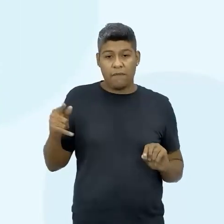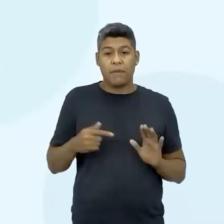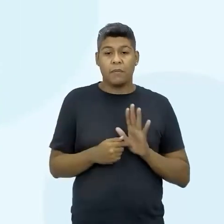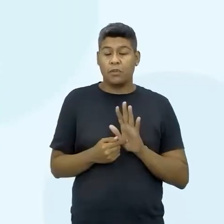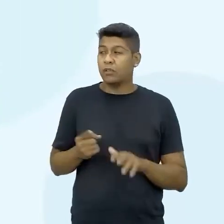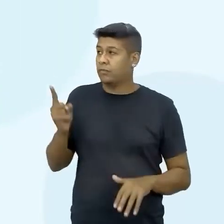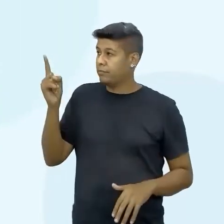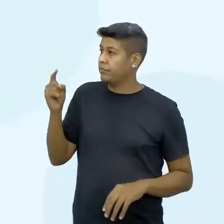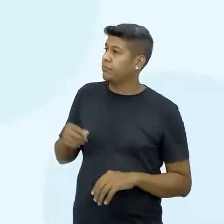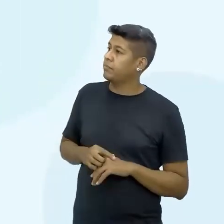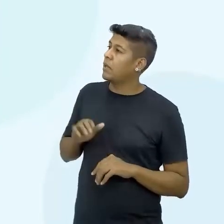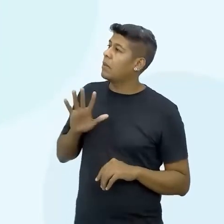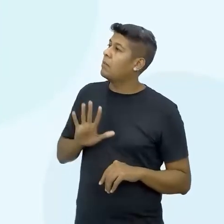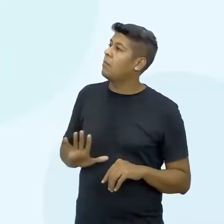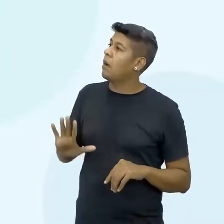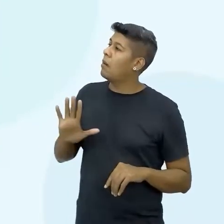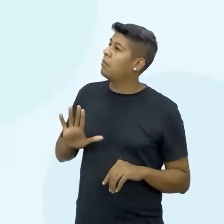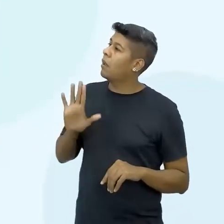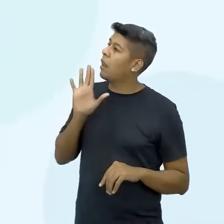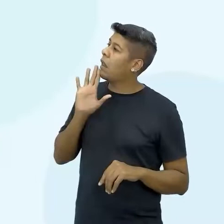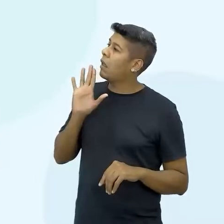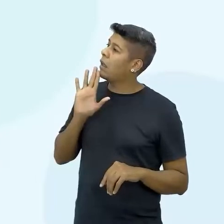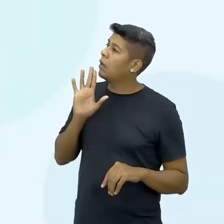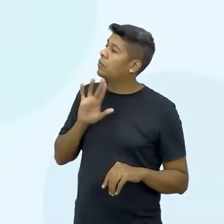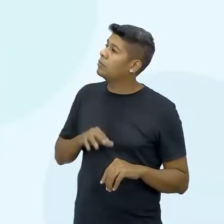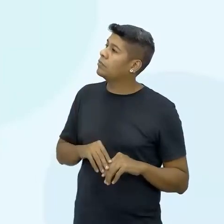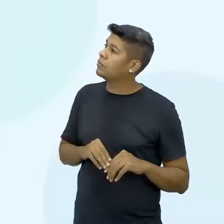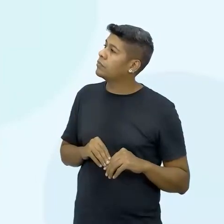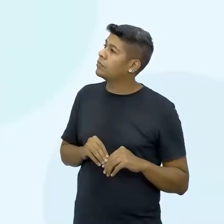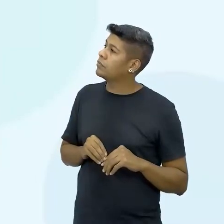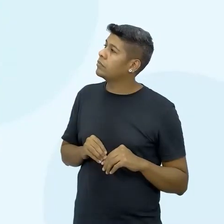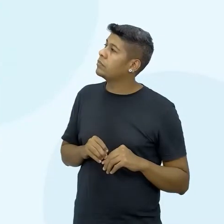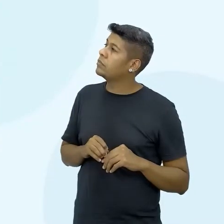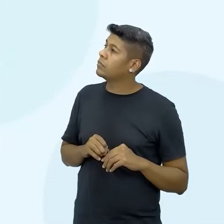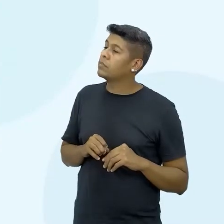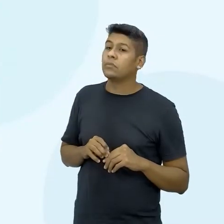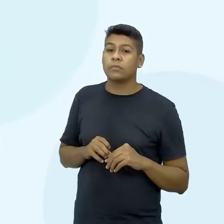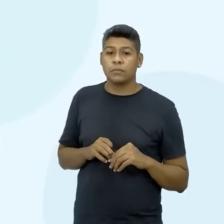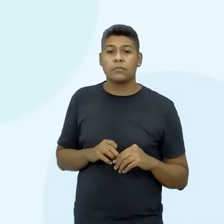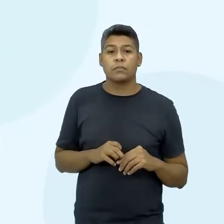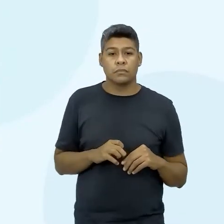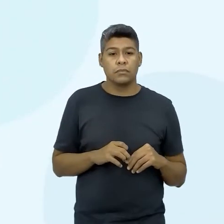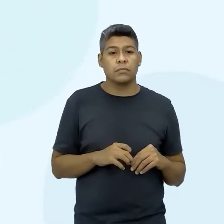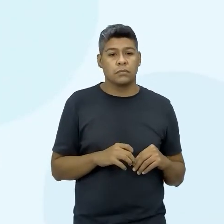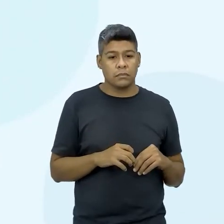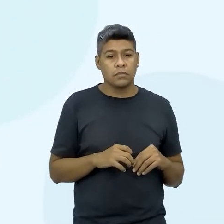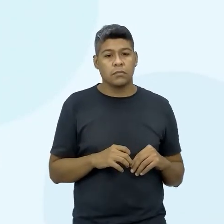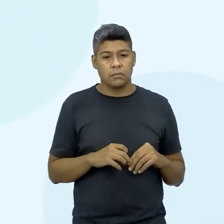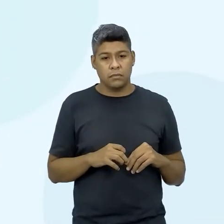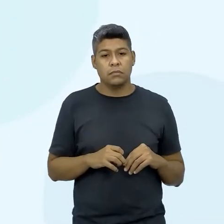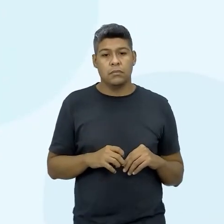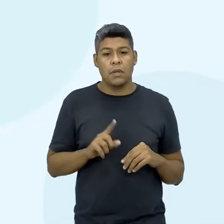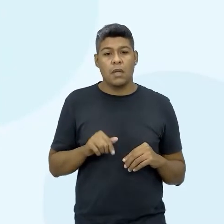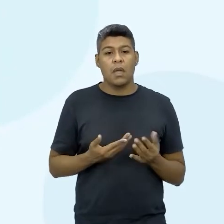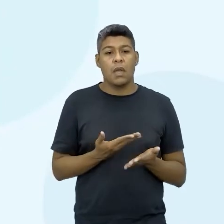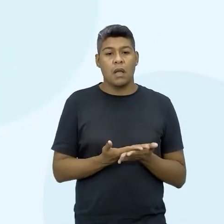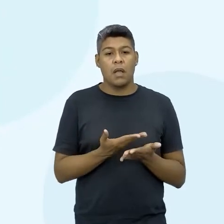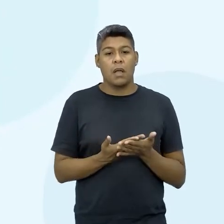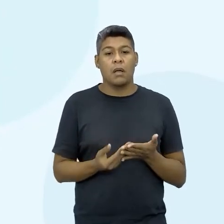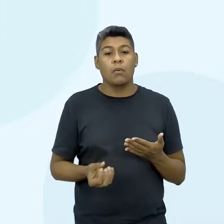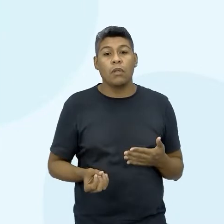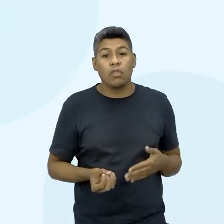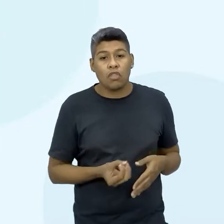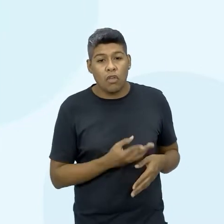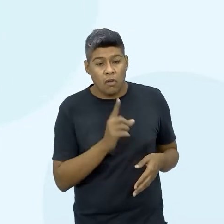para vocês aqui num lugar muito mais legal. O nosso diretor vai colocar para a gente. Eu vou aqui nessa parte, que é uma aula nova aqui que eu